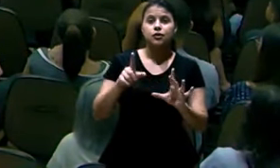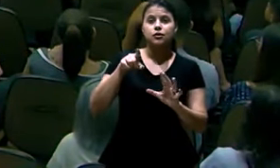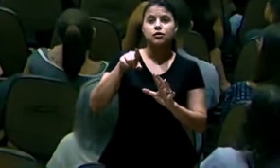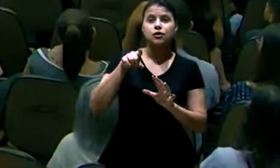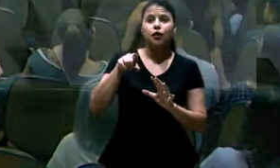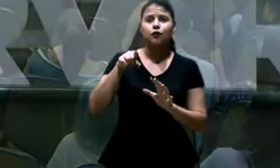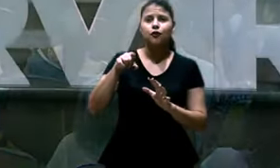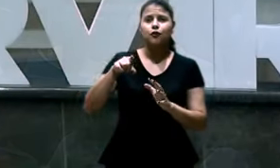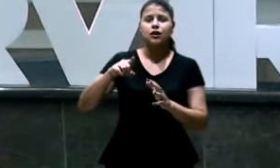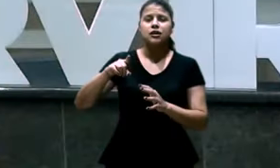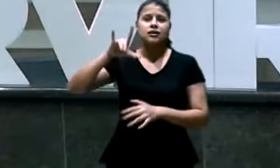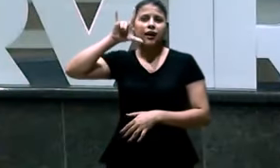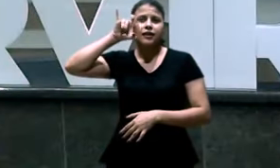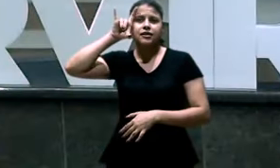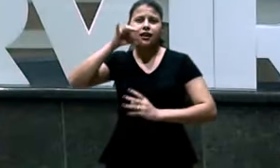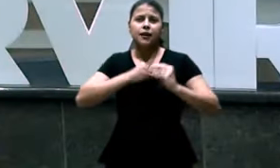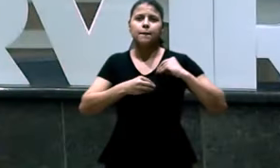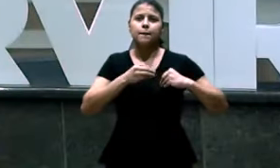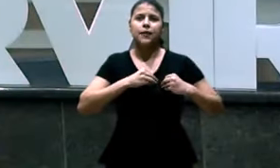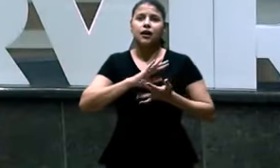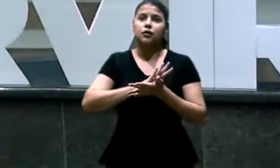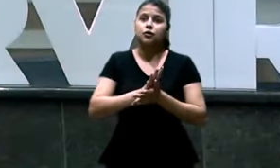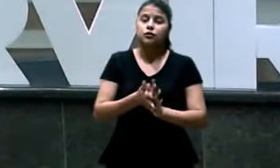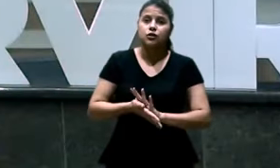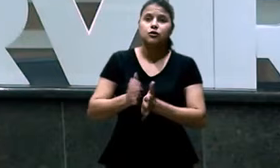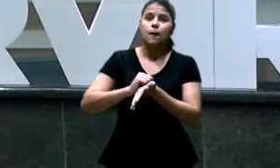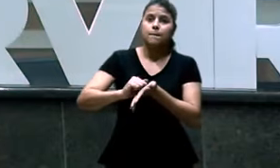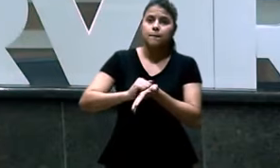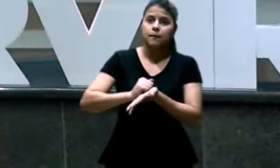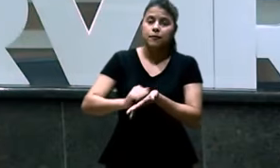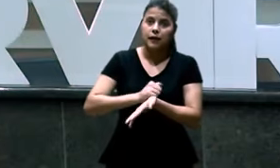Quer beber da minha água? Quem tem sede vem.